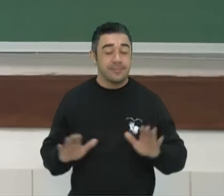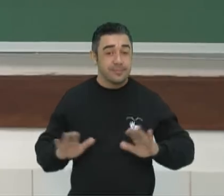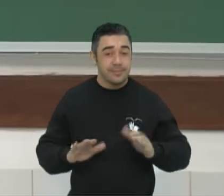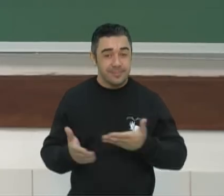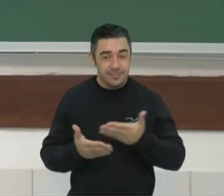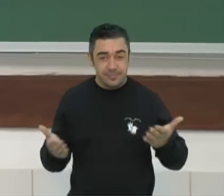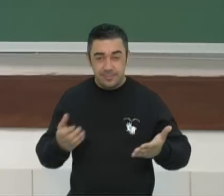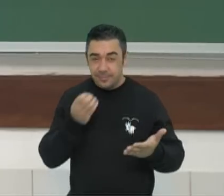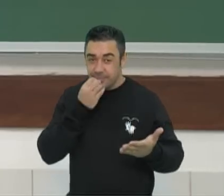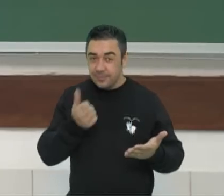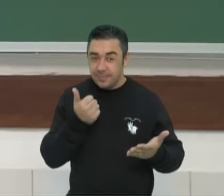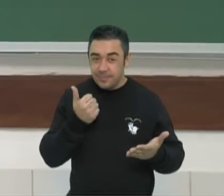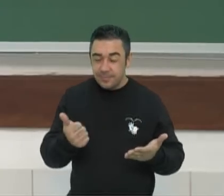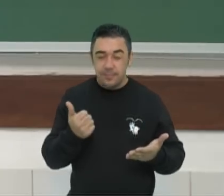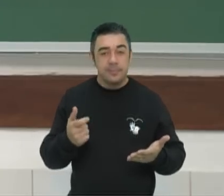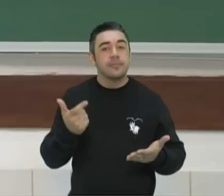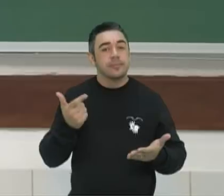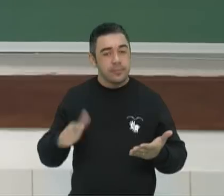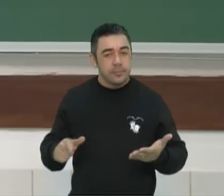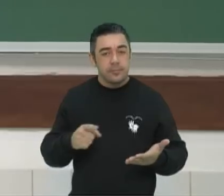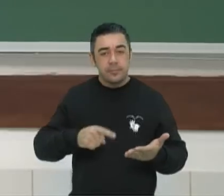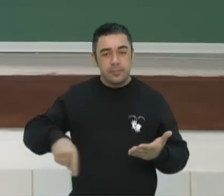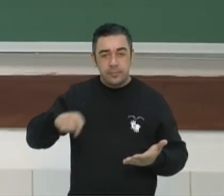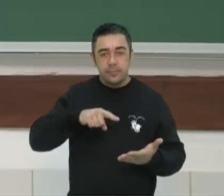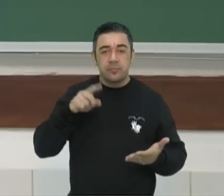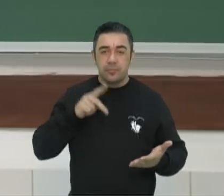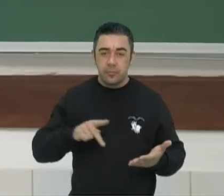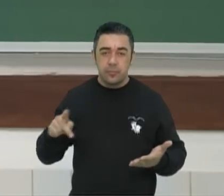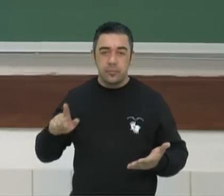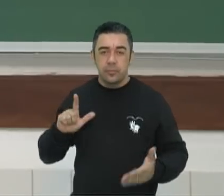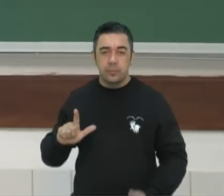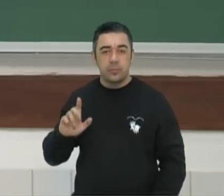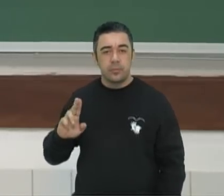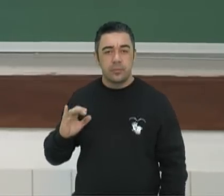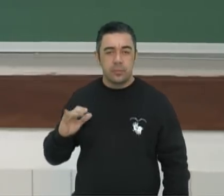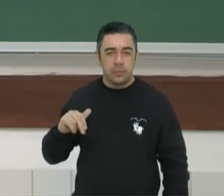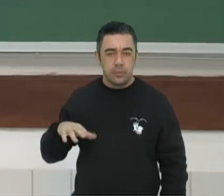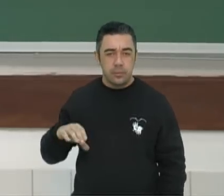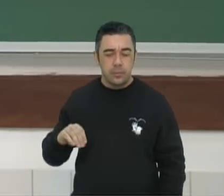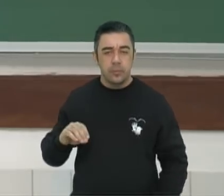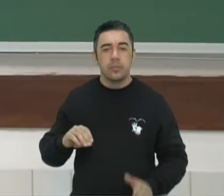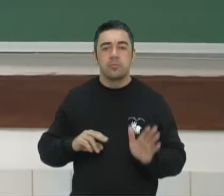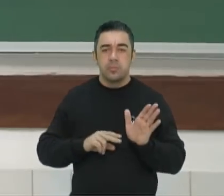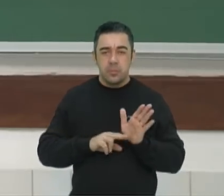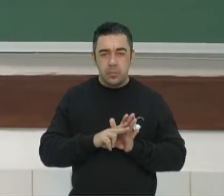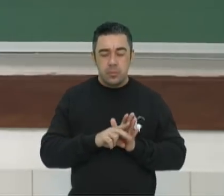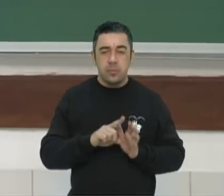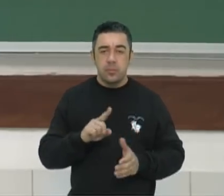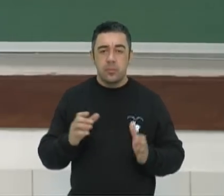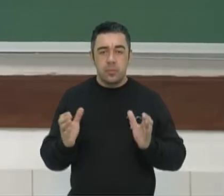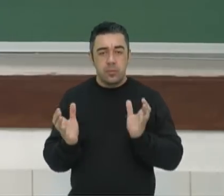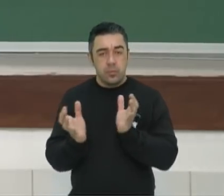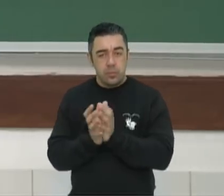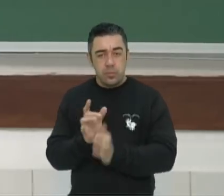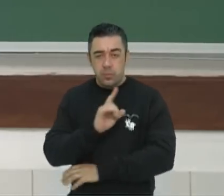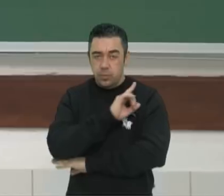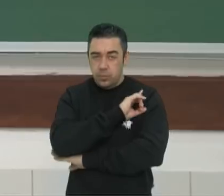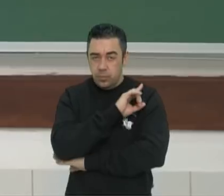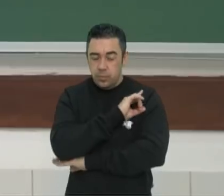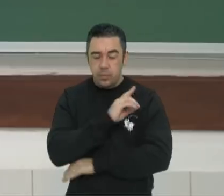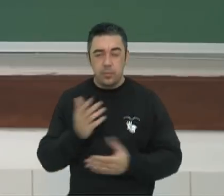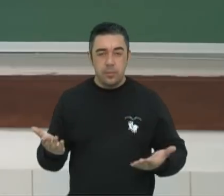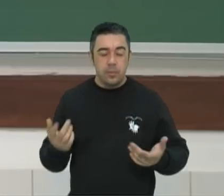Olá pessoal, tudo bem? Mais uma vez com vocês, professor Luciano, Biologia, primeira série do ensino médio, e vamos